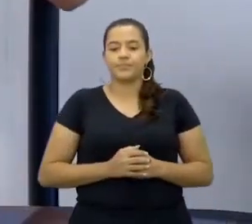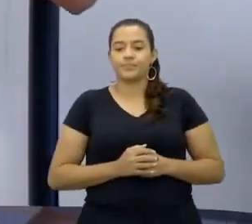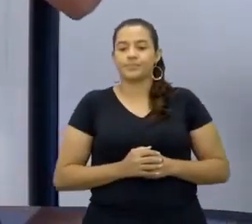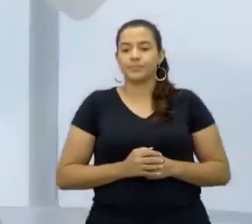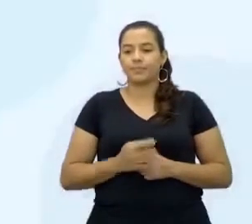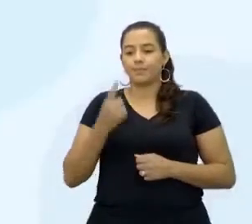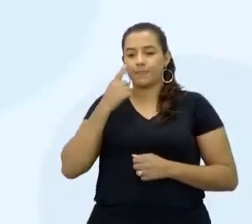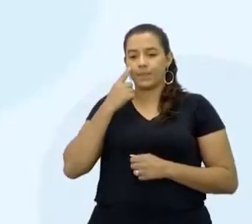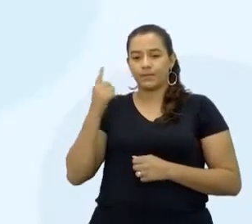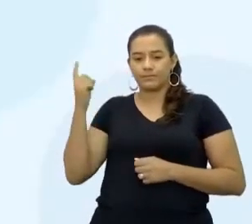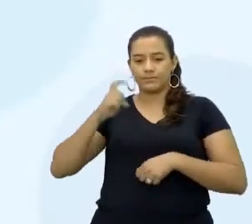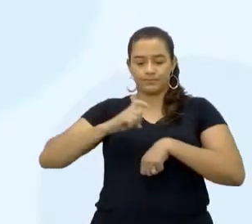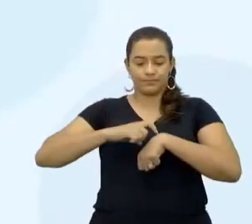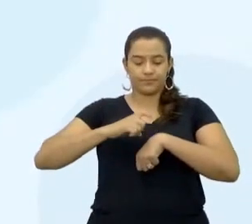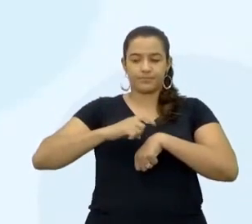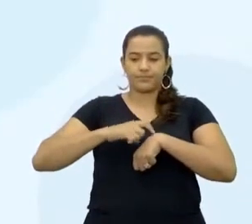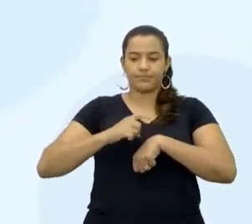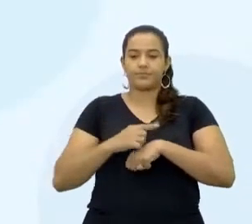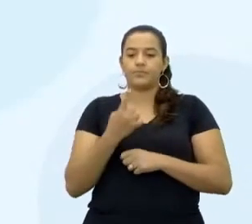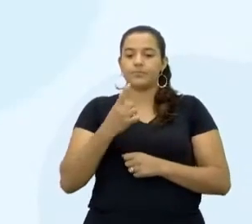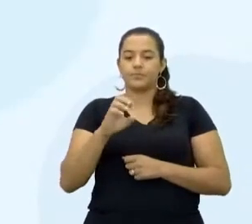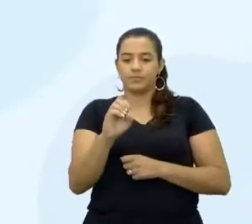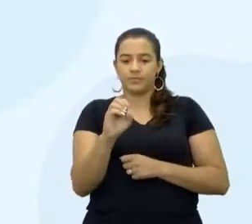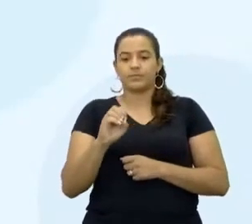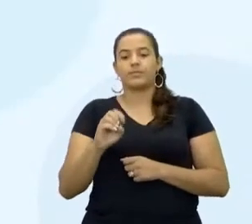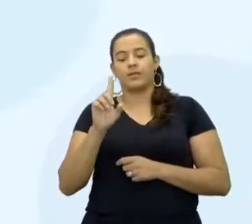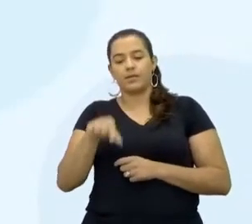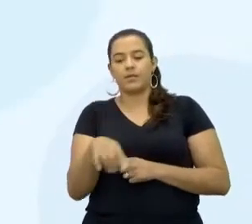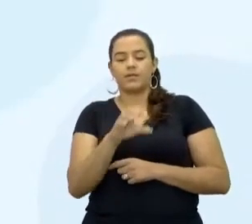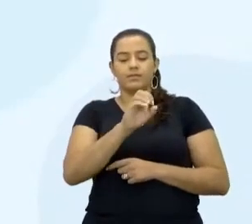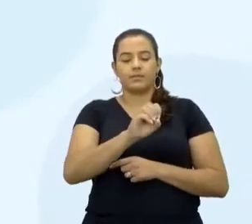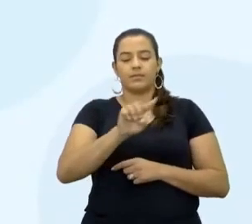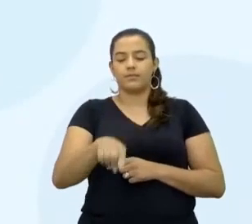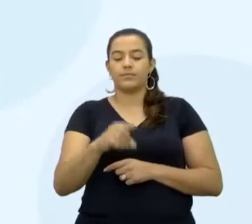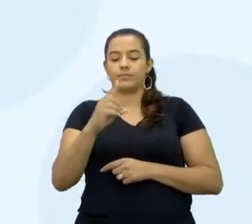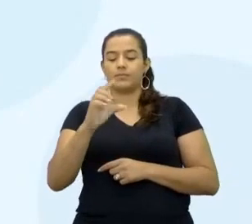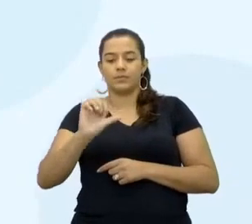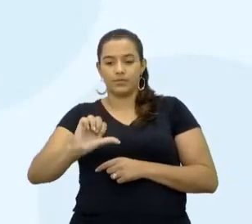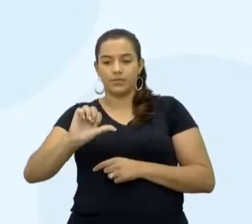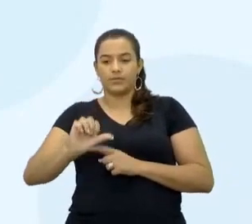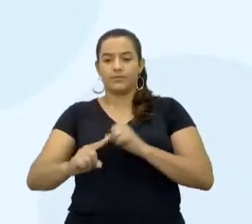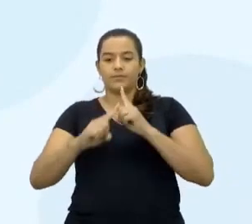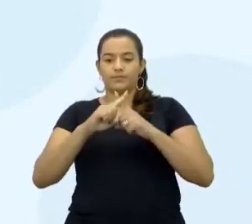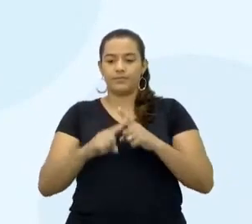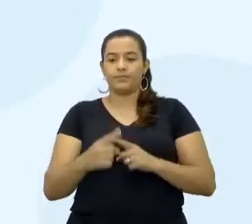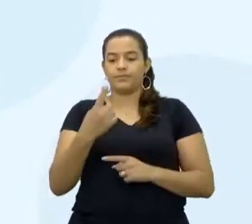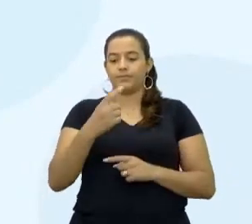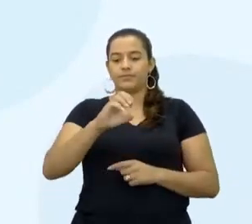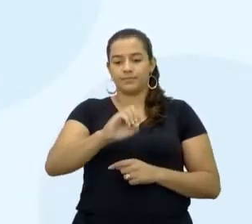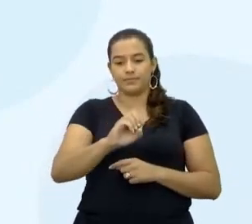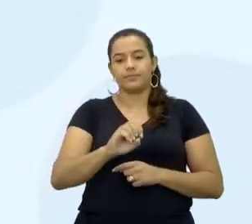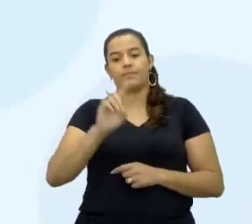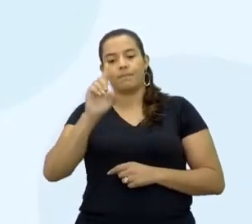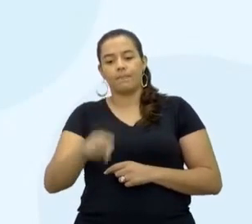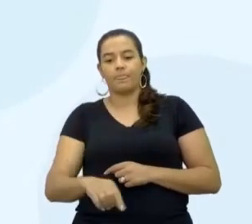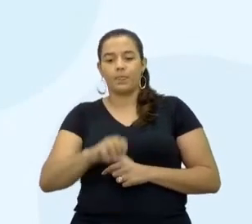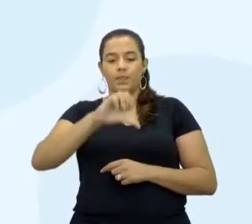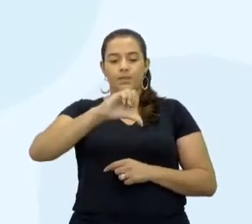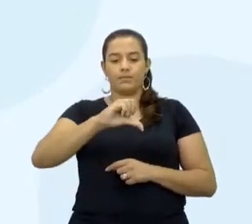for 10, veja como que eu faço aqui, ó. 0,9 vezes 10. Isso vai dar 9